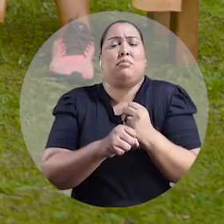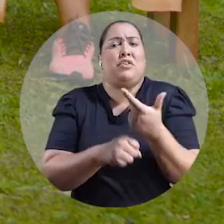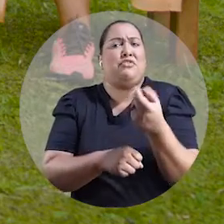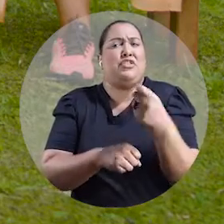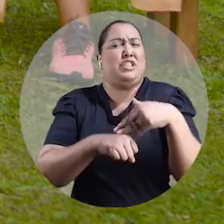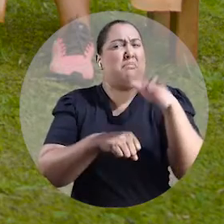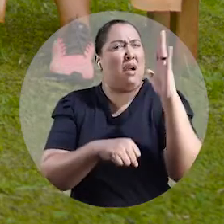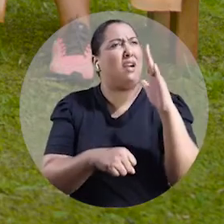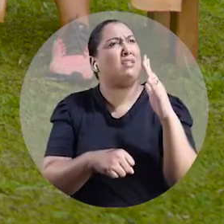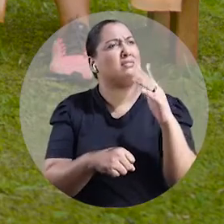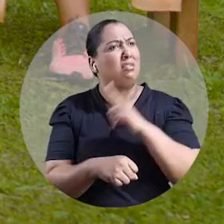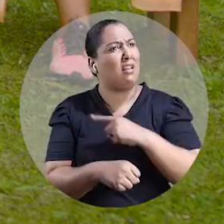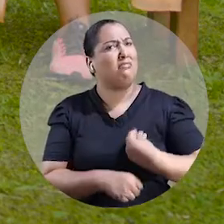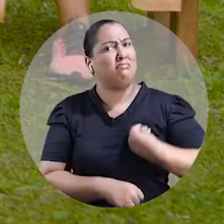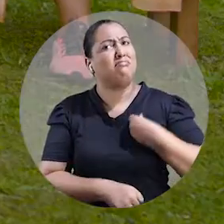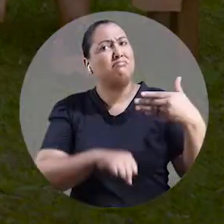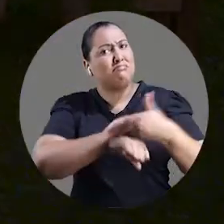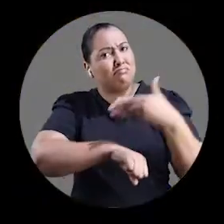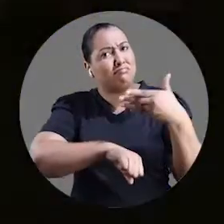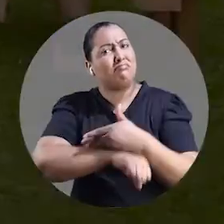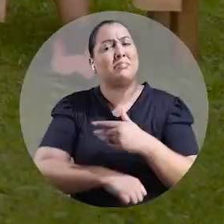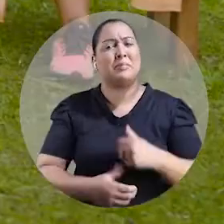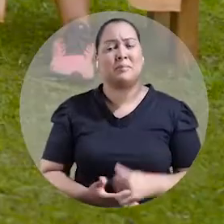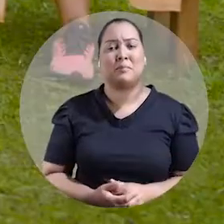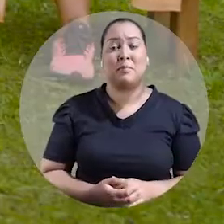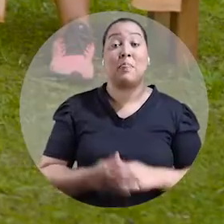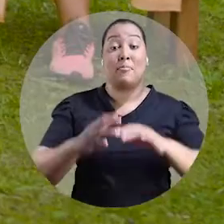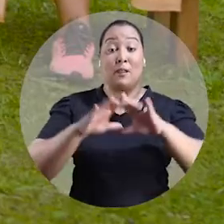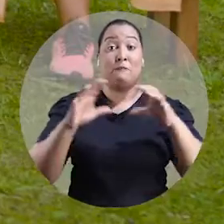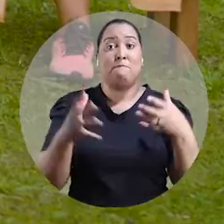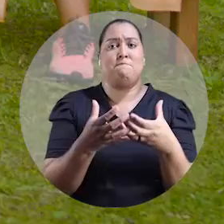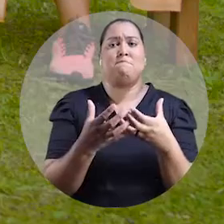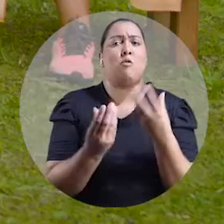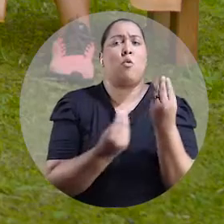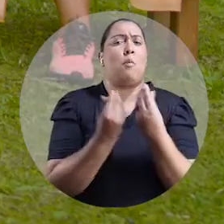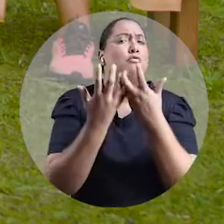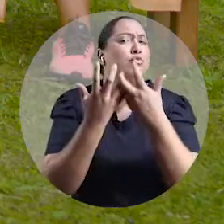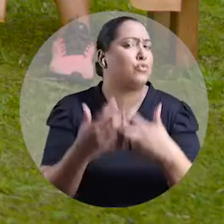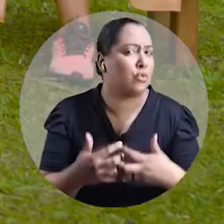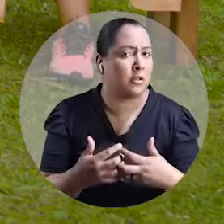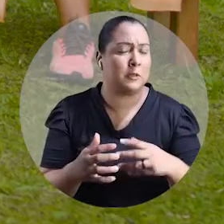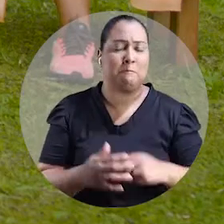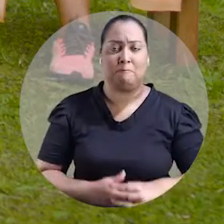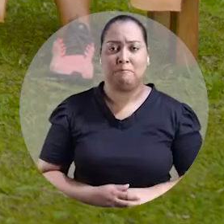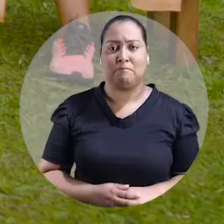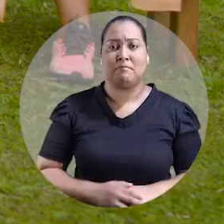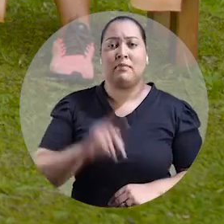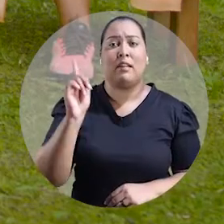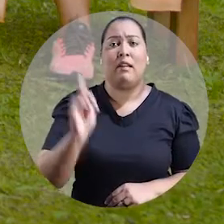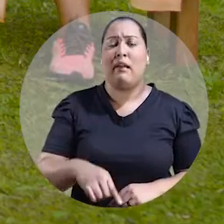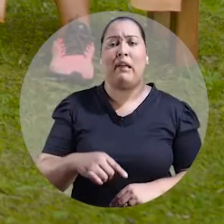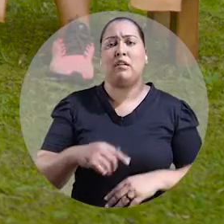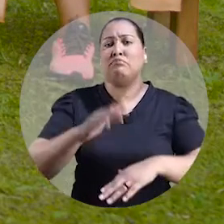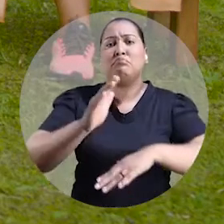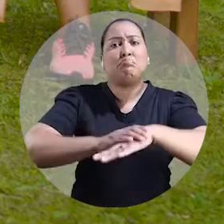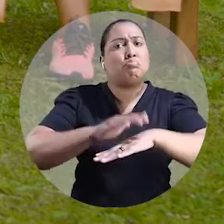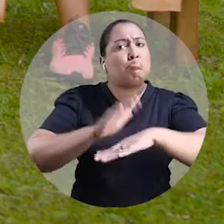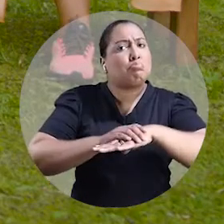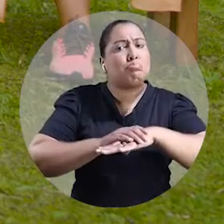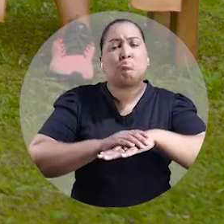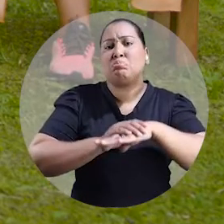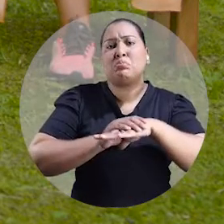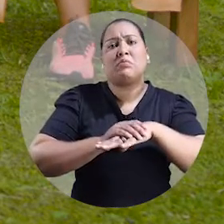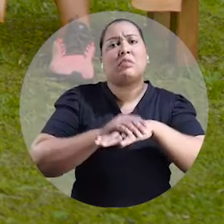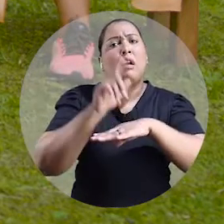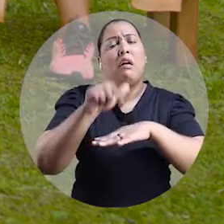20 participantes, né, do grupo. O coletivo funciona de uma maneira assim, bastante autônoma.